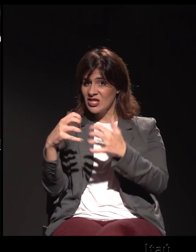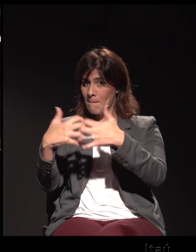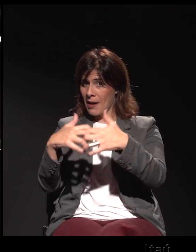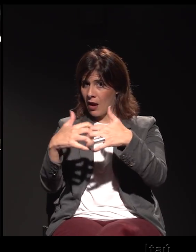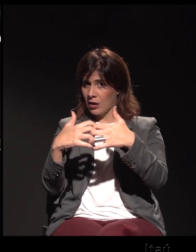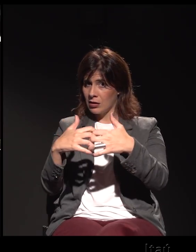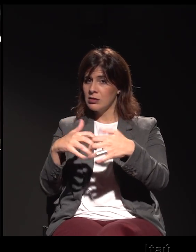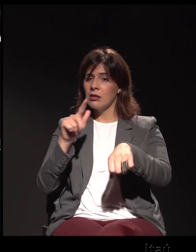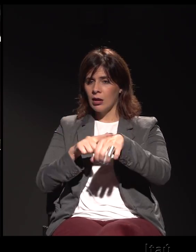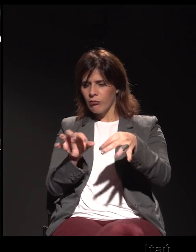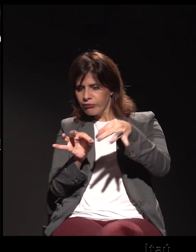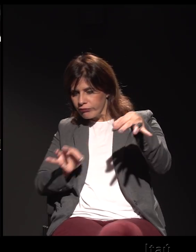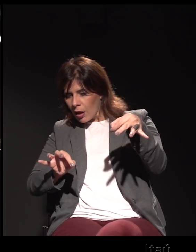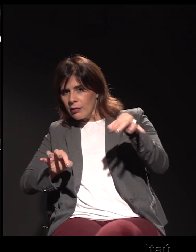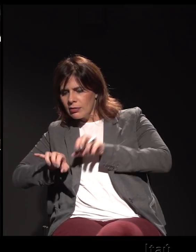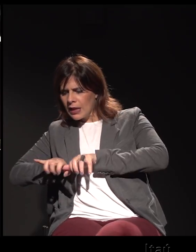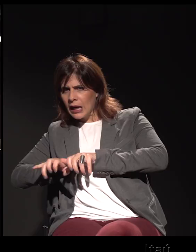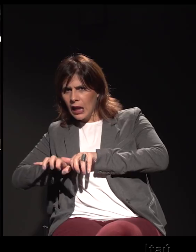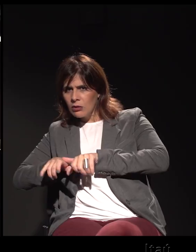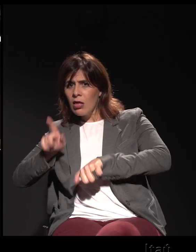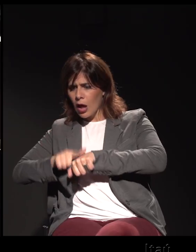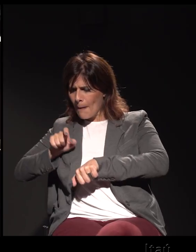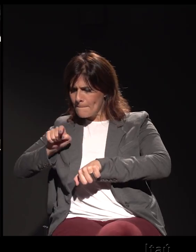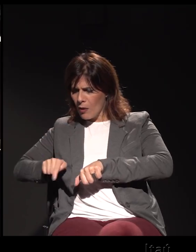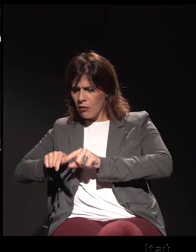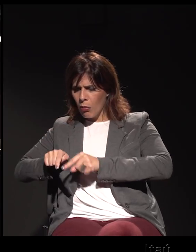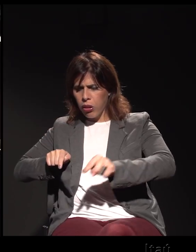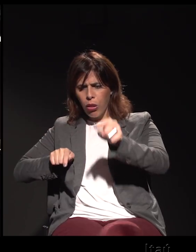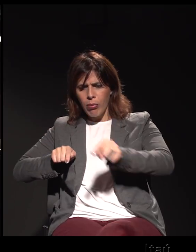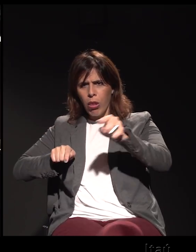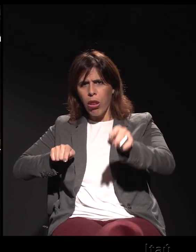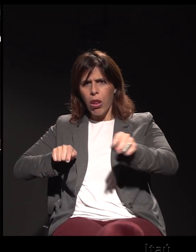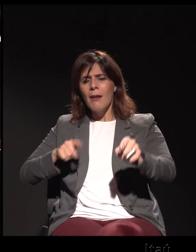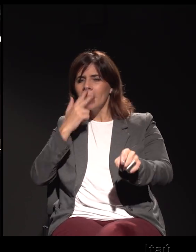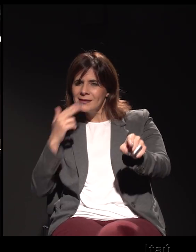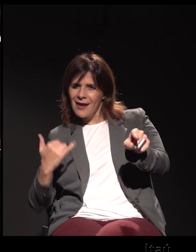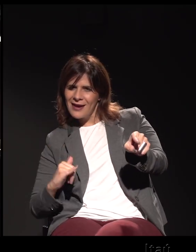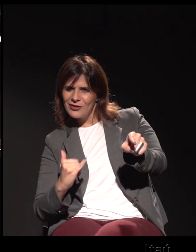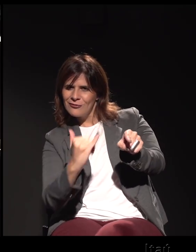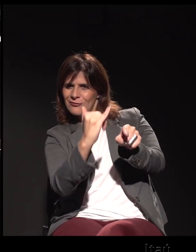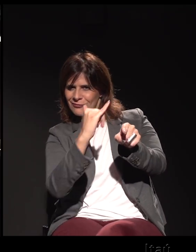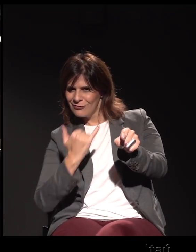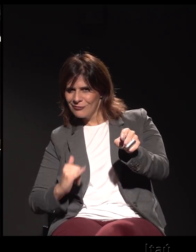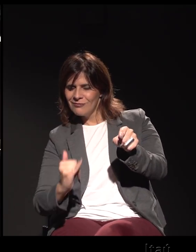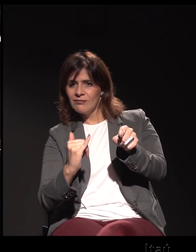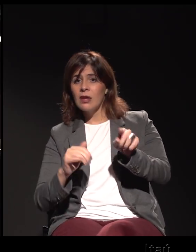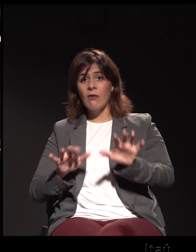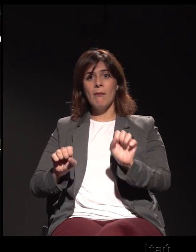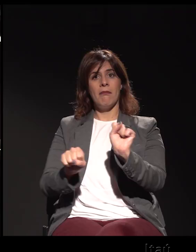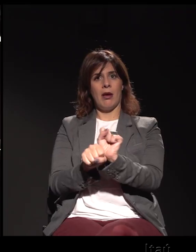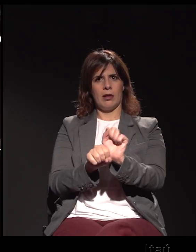aperta a nota do teclado, uma delas começa a girar, com um acionamento elétrico. E elas ficam paradas